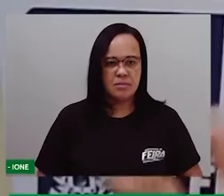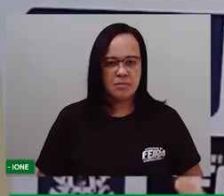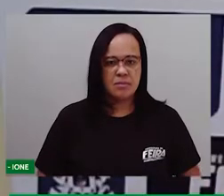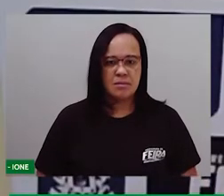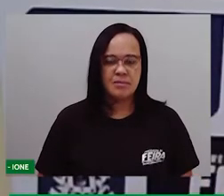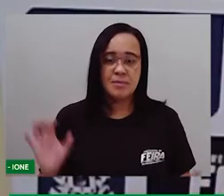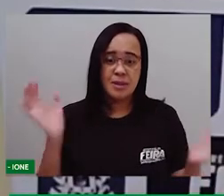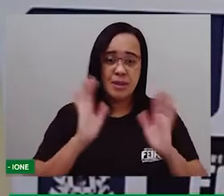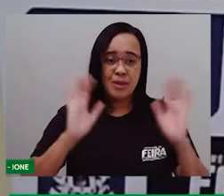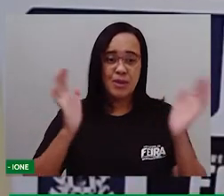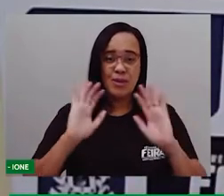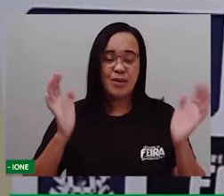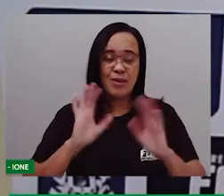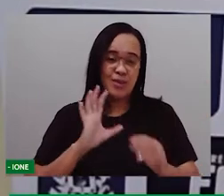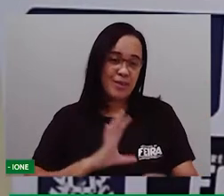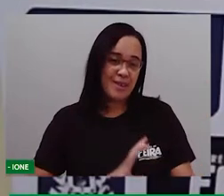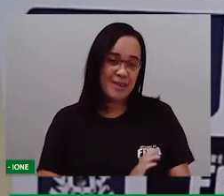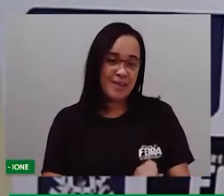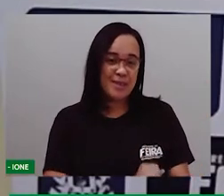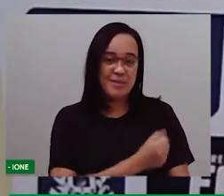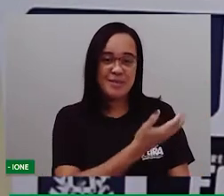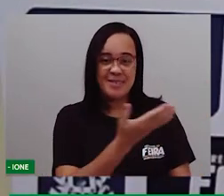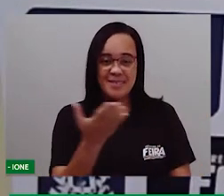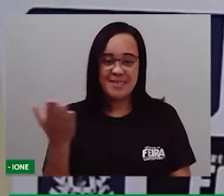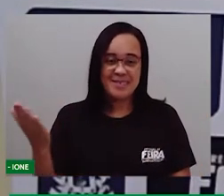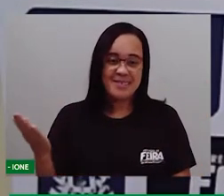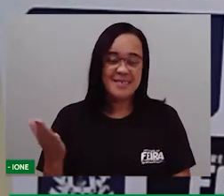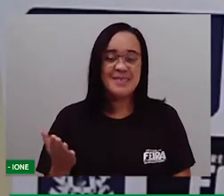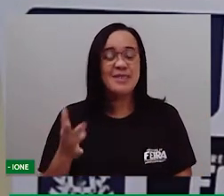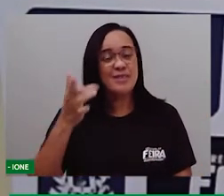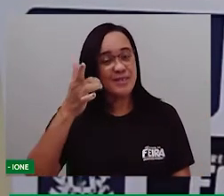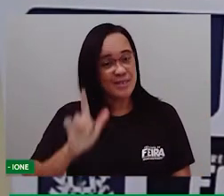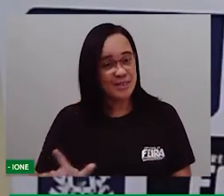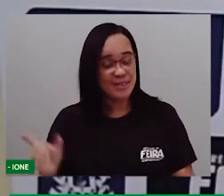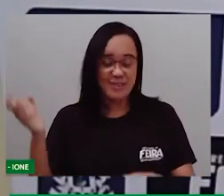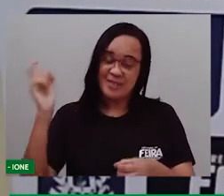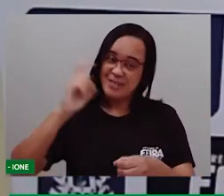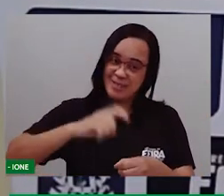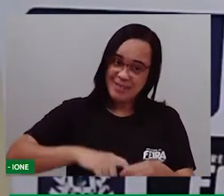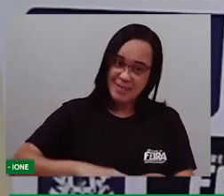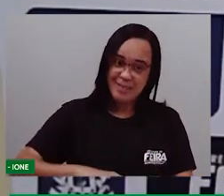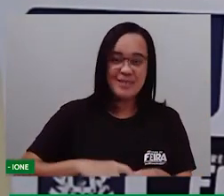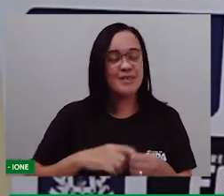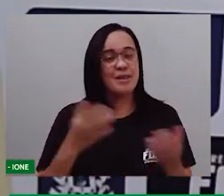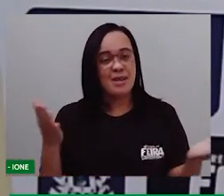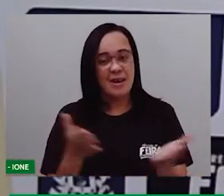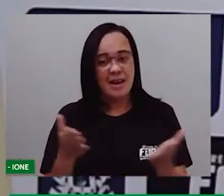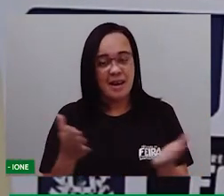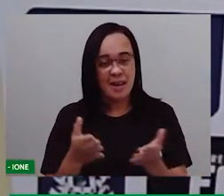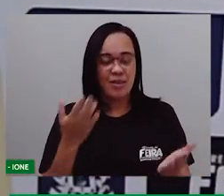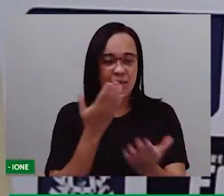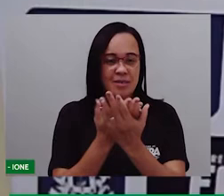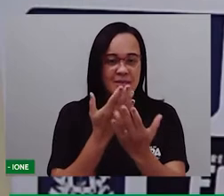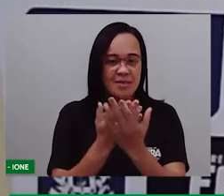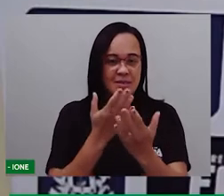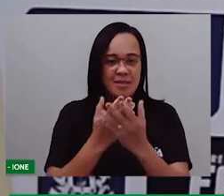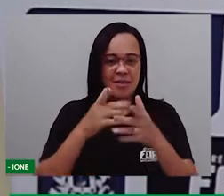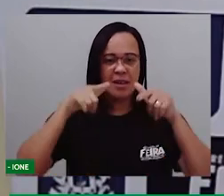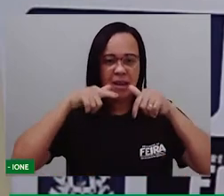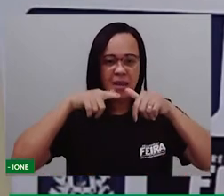o Olá meus amores estamos de volta agora com a aula de linguagens